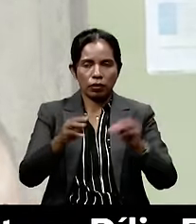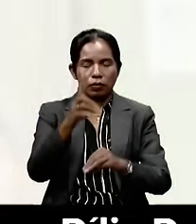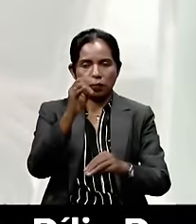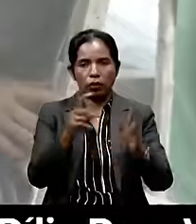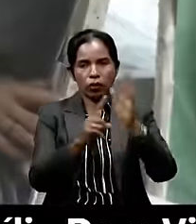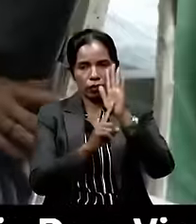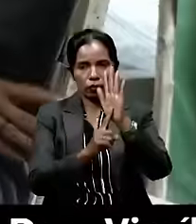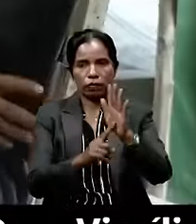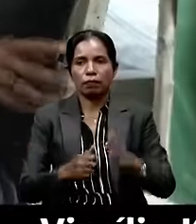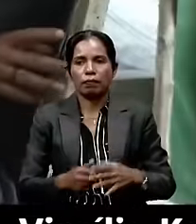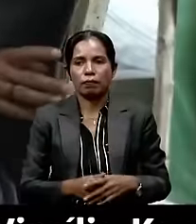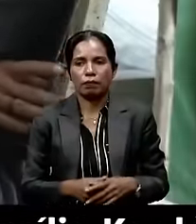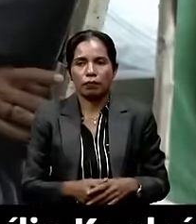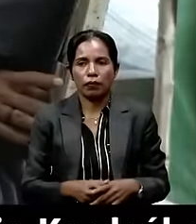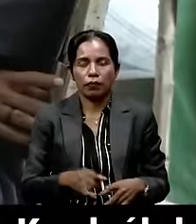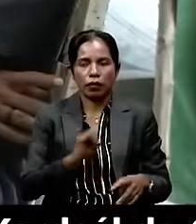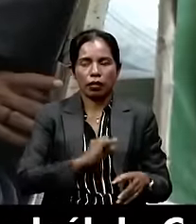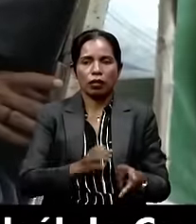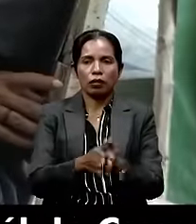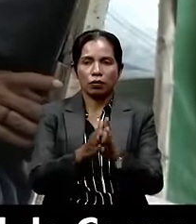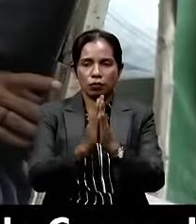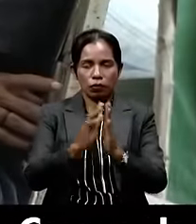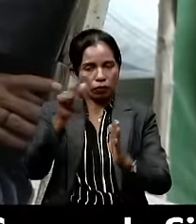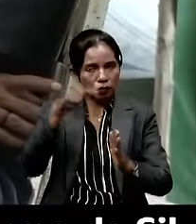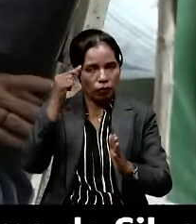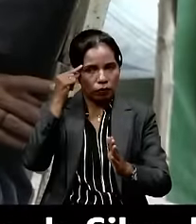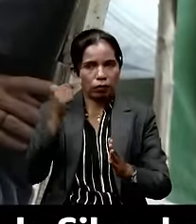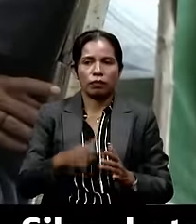dudu hau suba gubernu